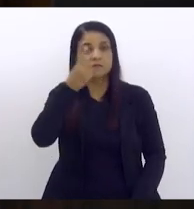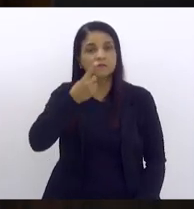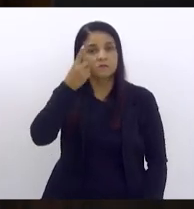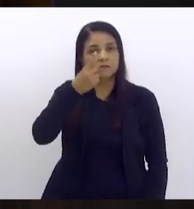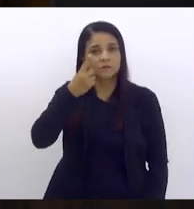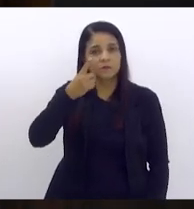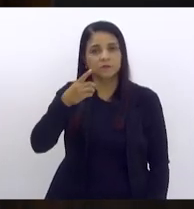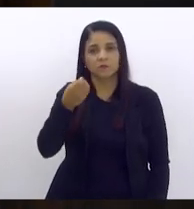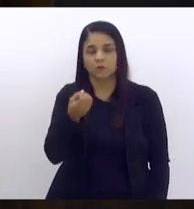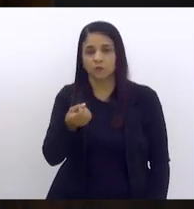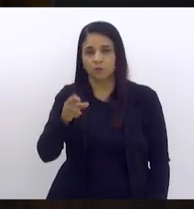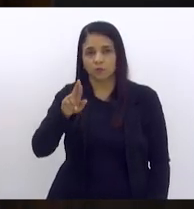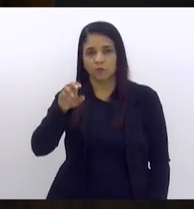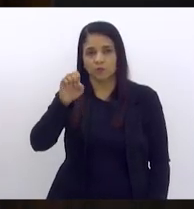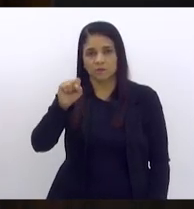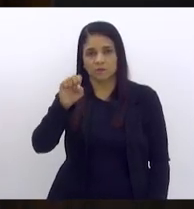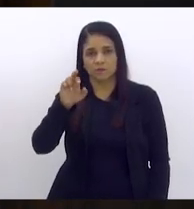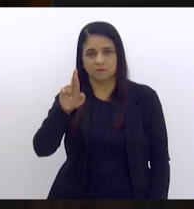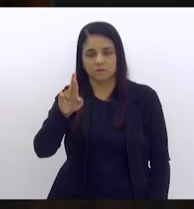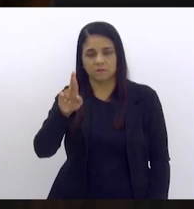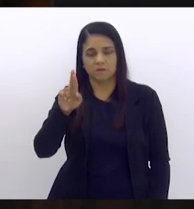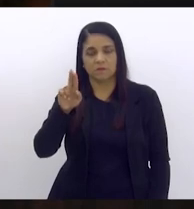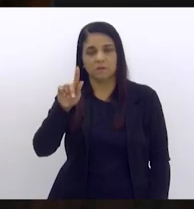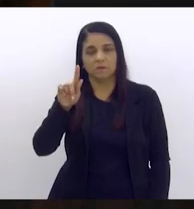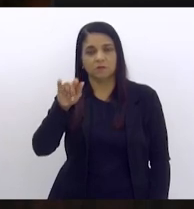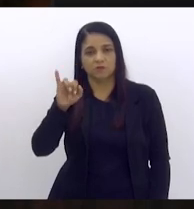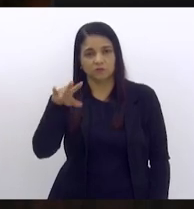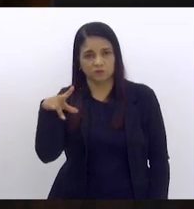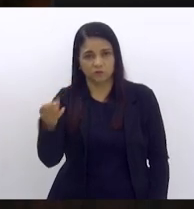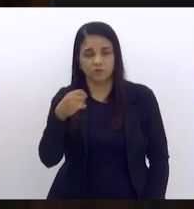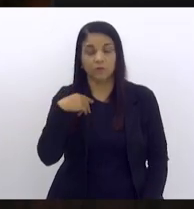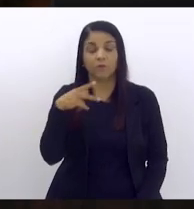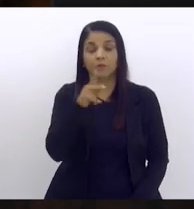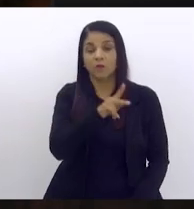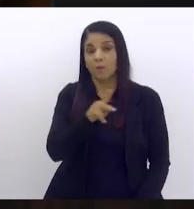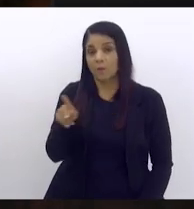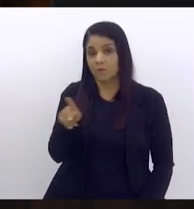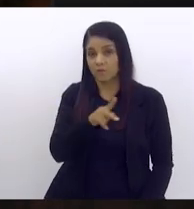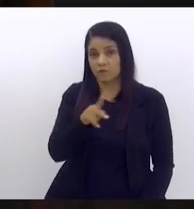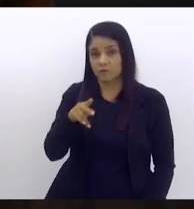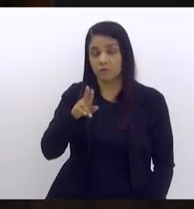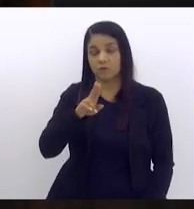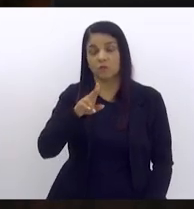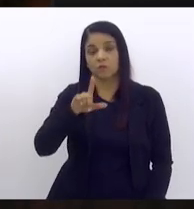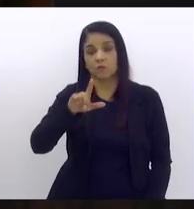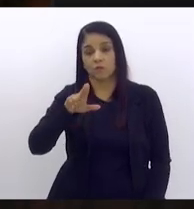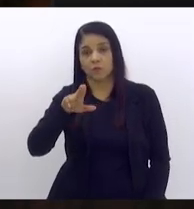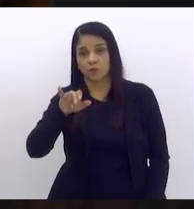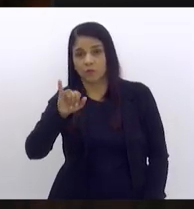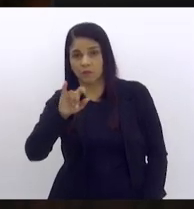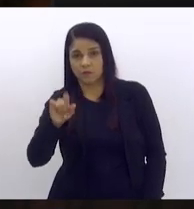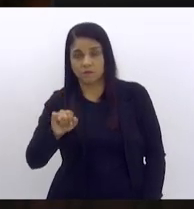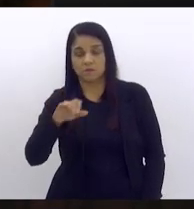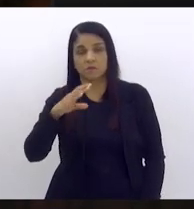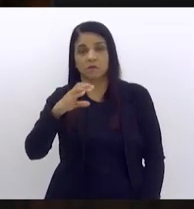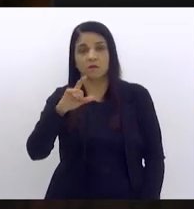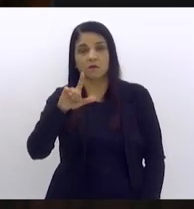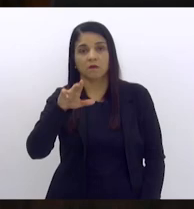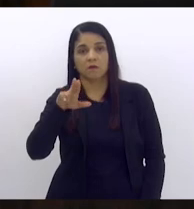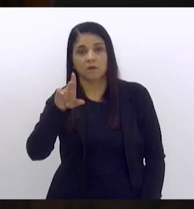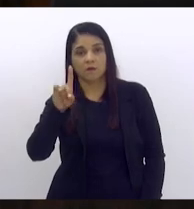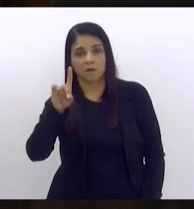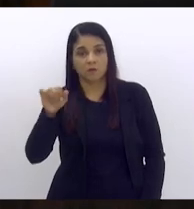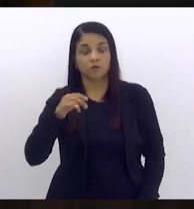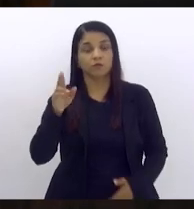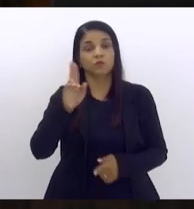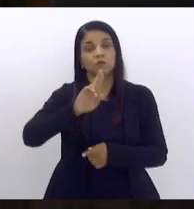do deputado doutor Serginho, que denomina professor Luiz Cláudio Medina, o cinema público da cidade